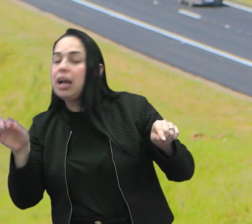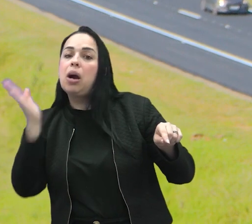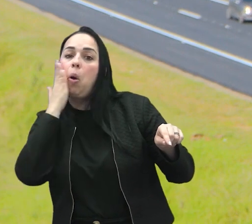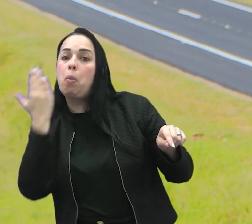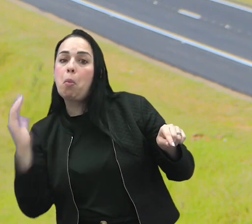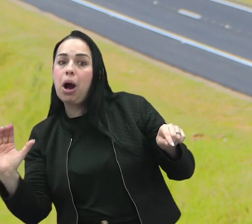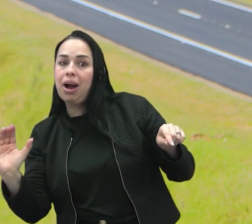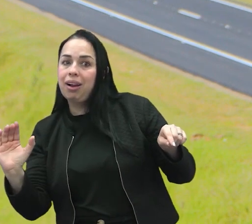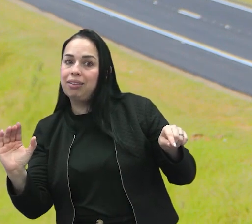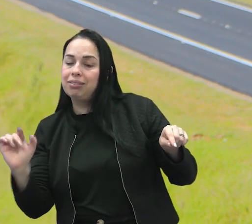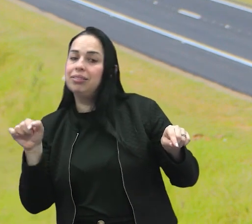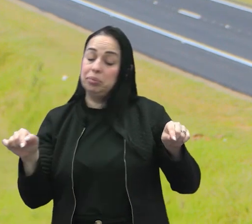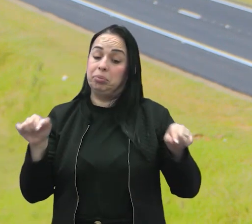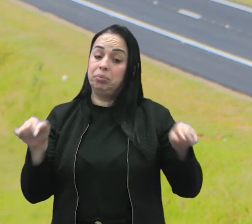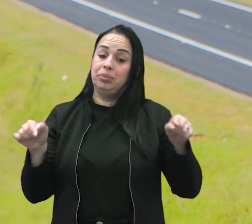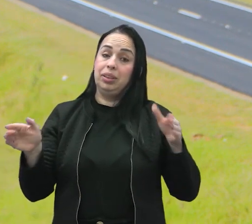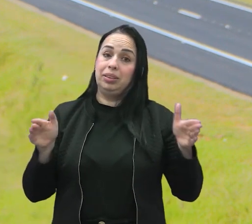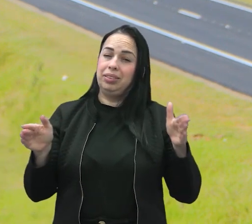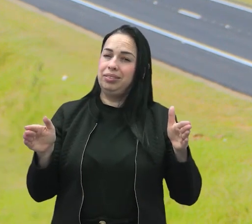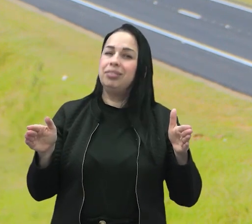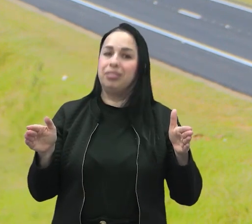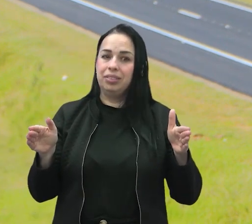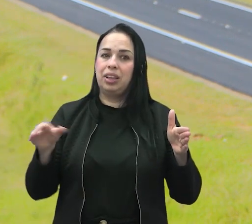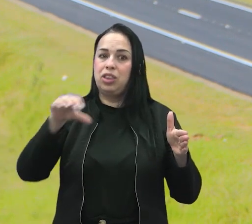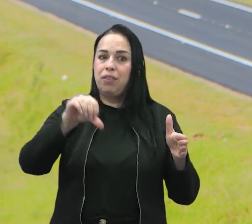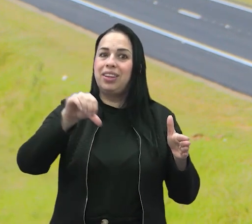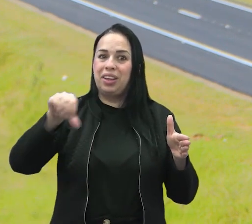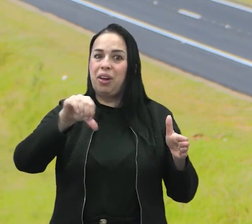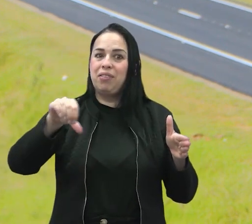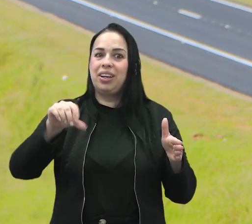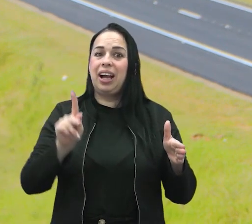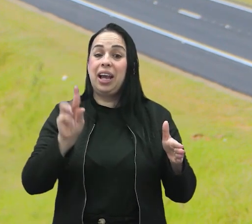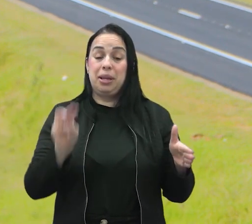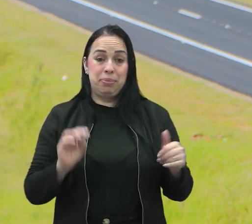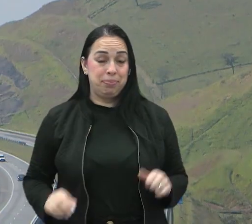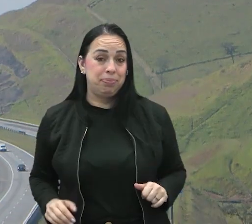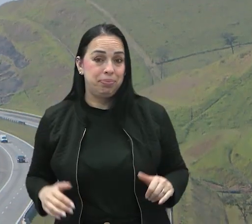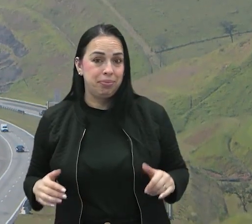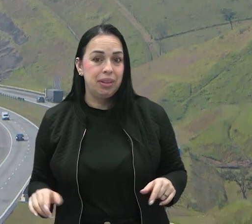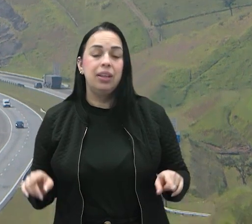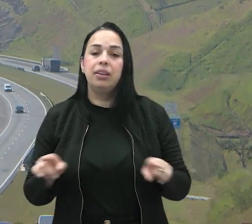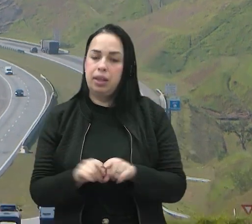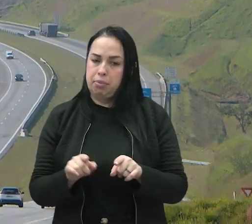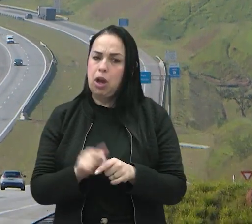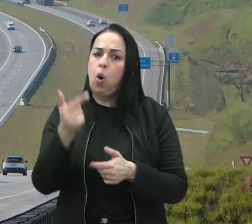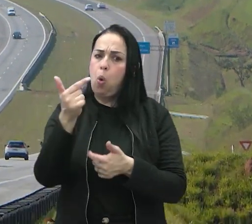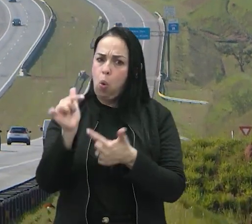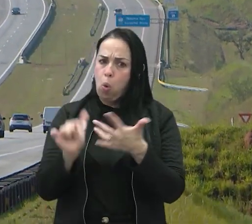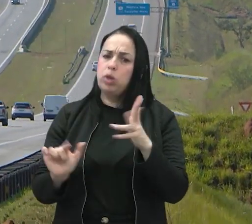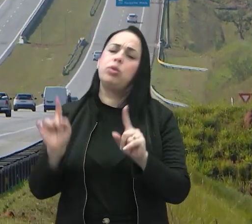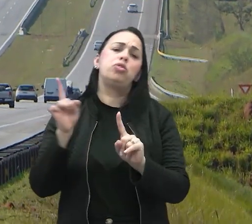daqui até o marco inicial lá na Praça da Sé, são aproximadamente 99 quilômetros. Além delas, também